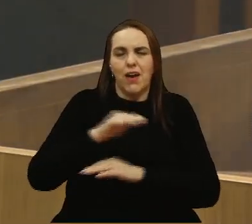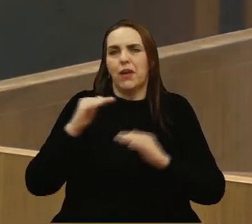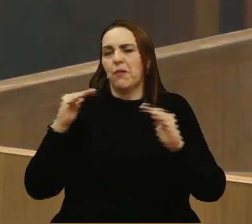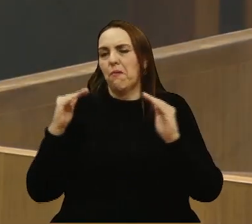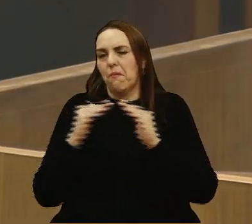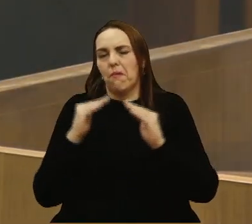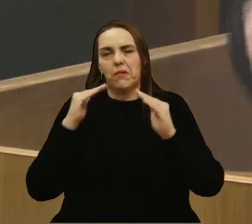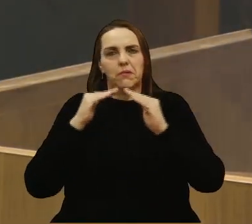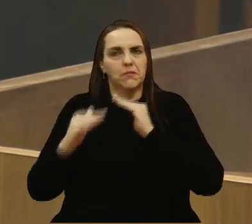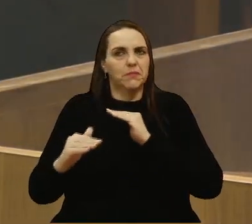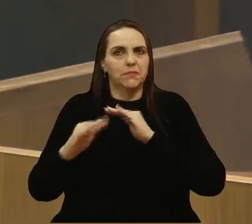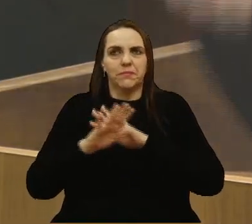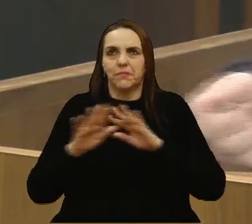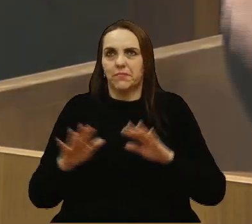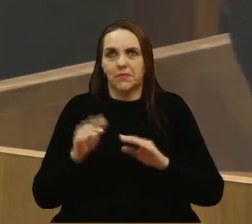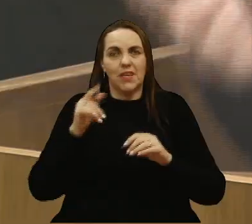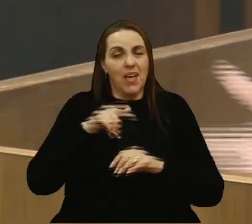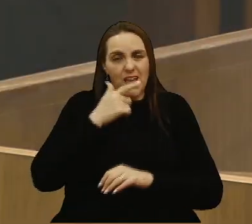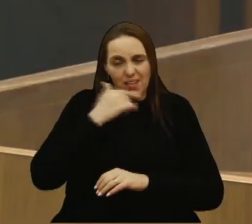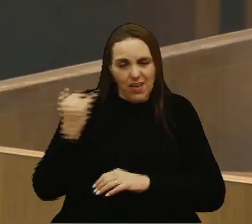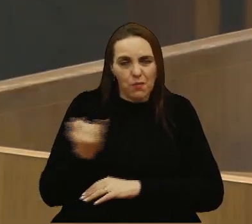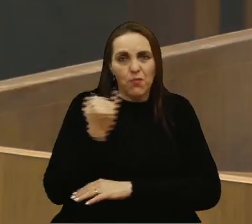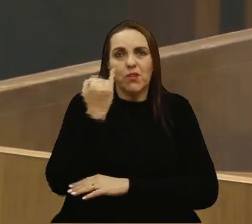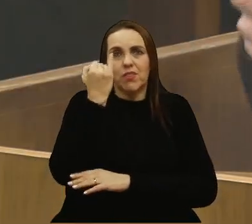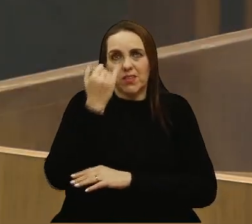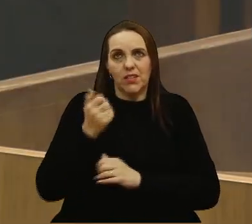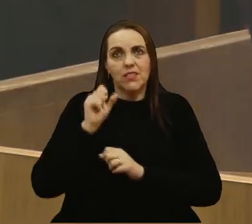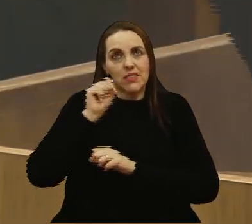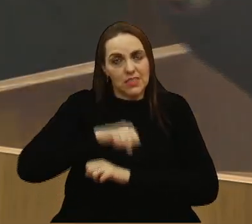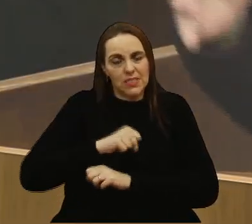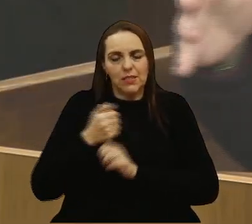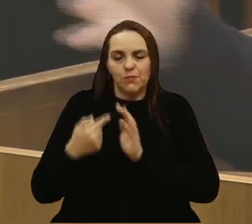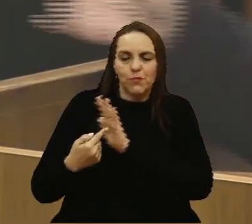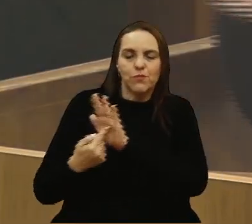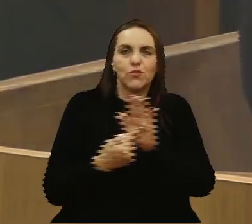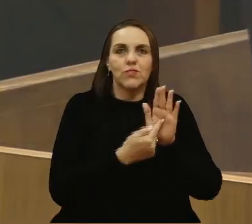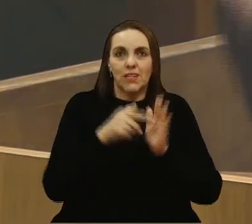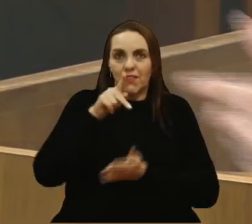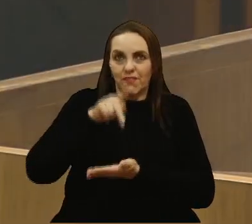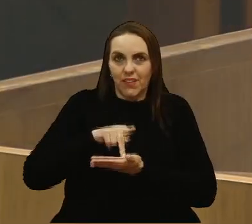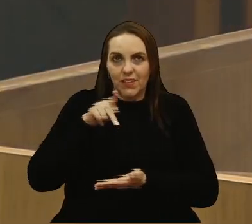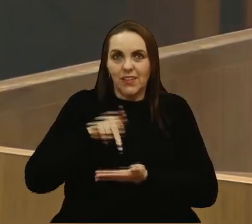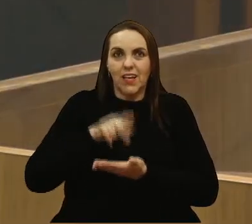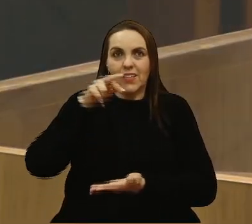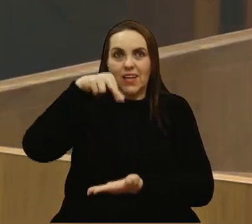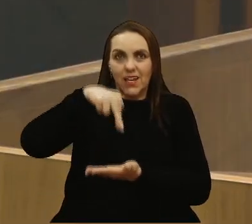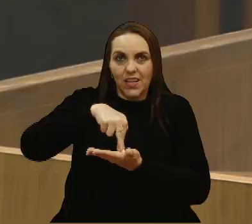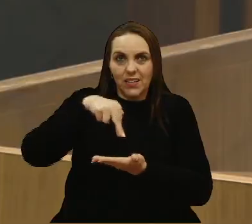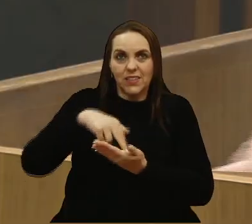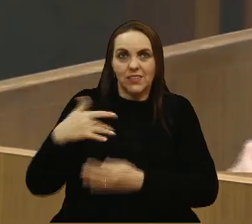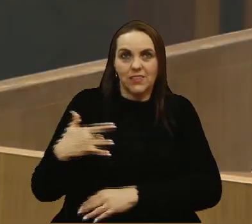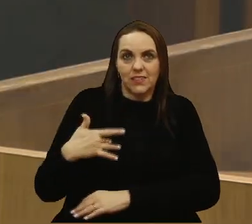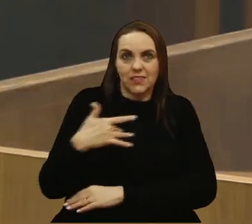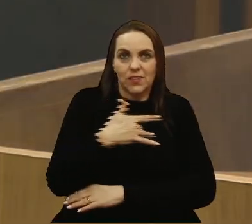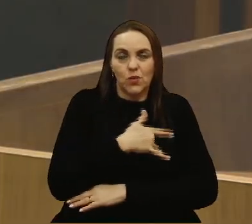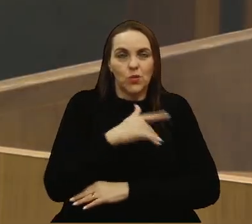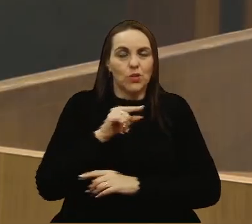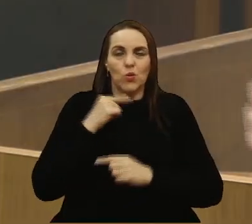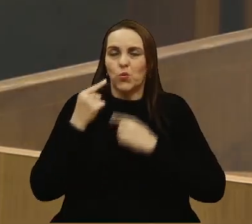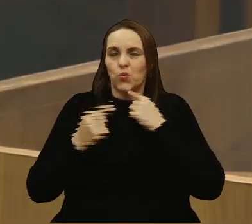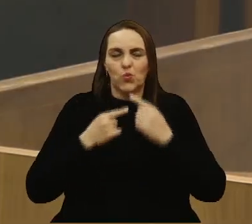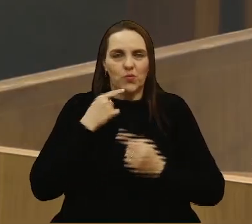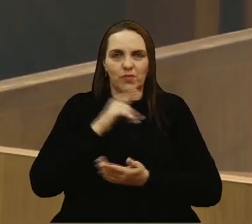que discordam, que sim, que é importante trazer a verdade sobre a saúde, a realidade, e sem dúvidas nenhuma,